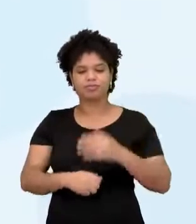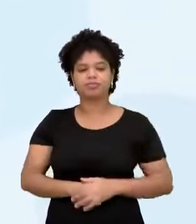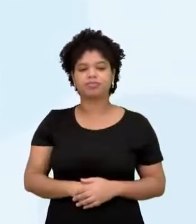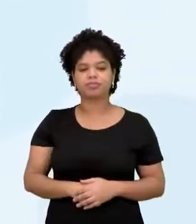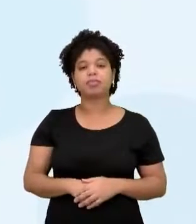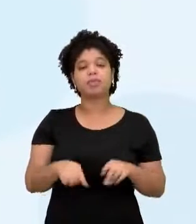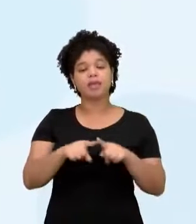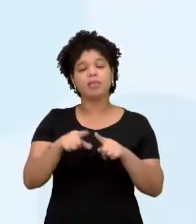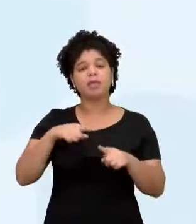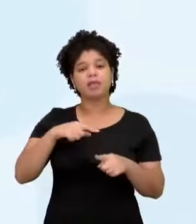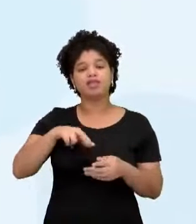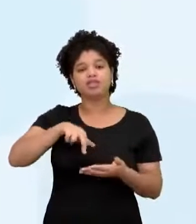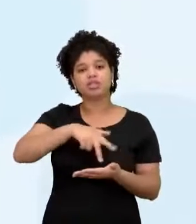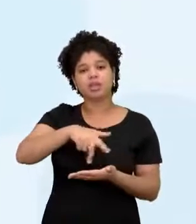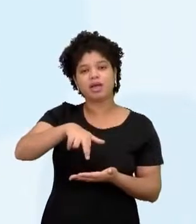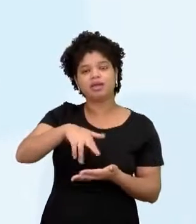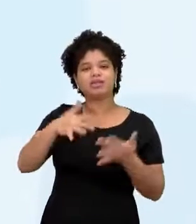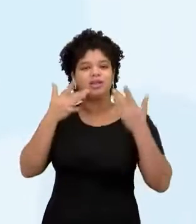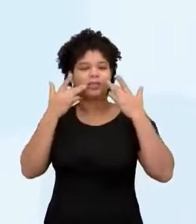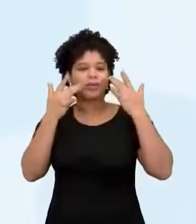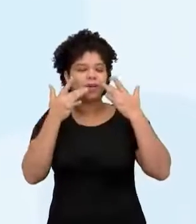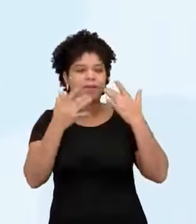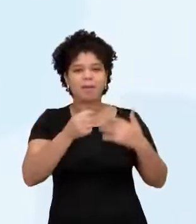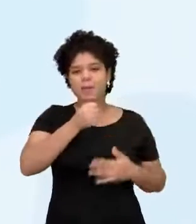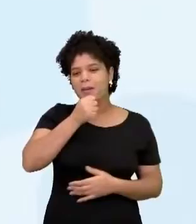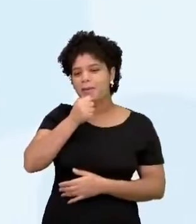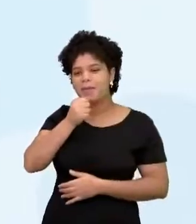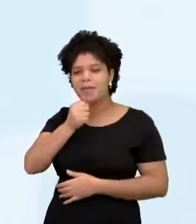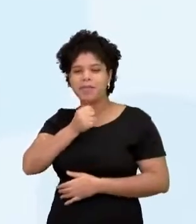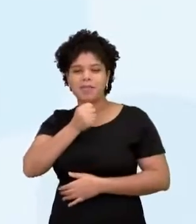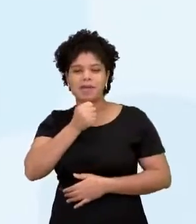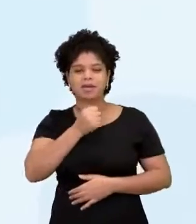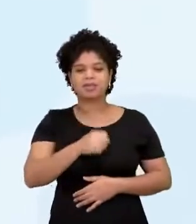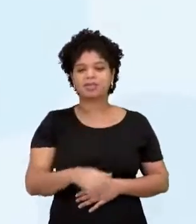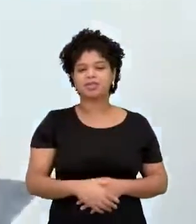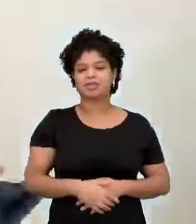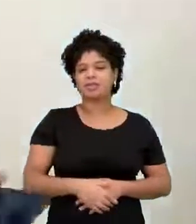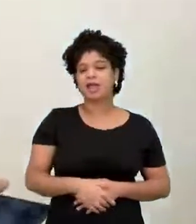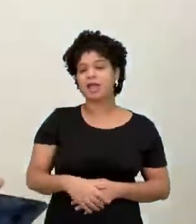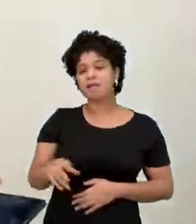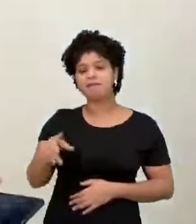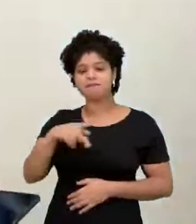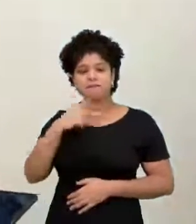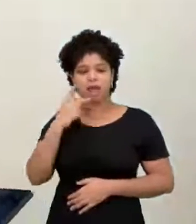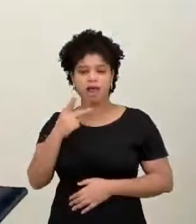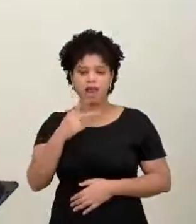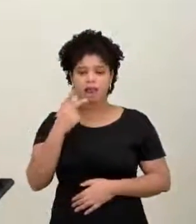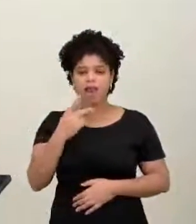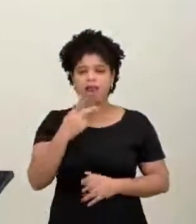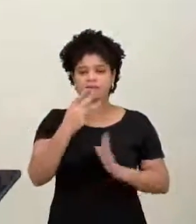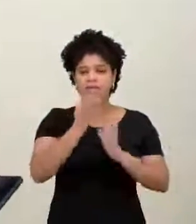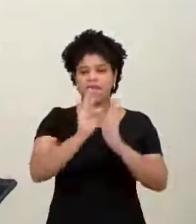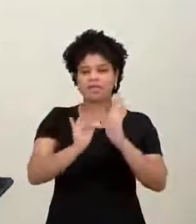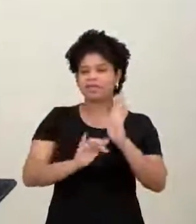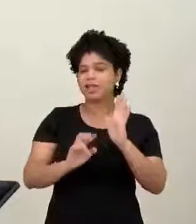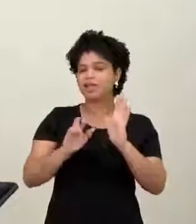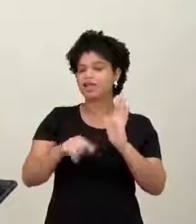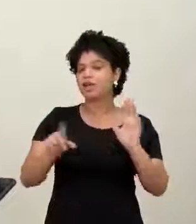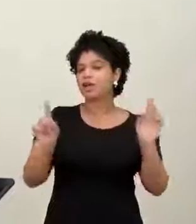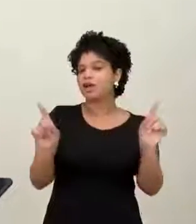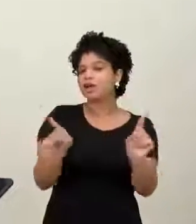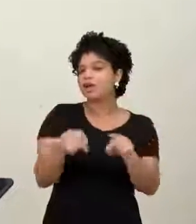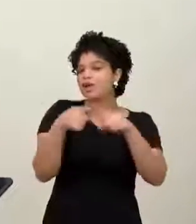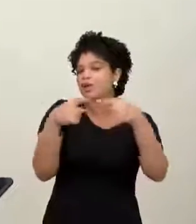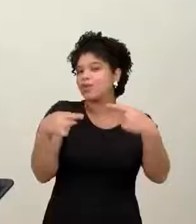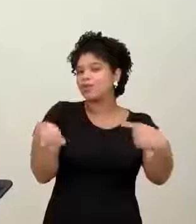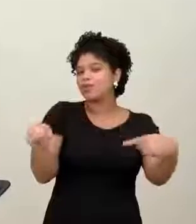musicais, meu amigo? E os musicais? Que são, vamos fazer em forma de musical. Em vez de falas e textos, é a música que faz